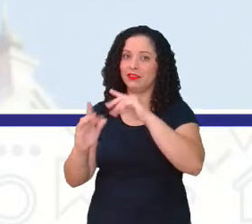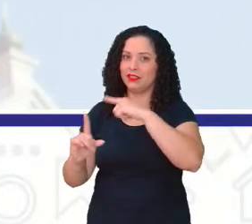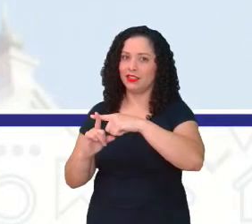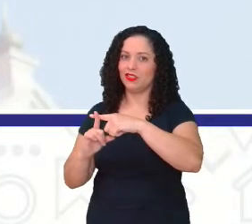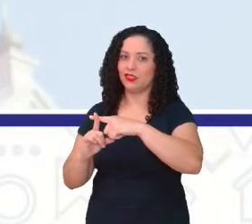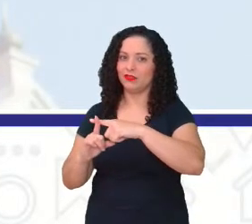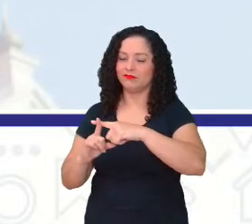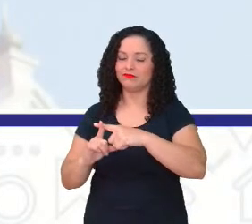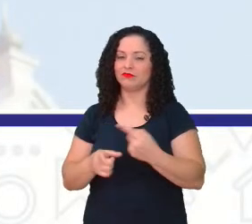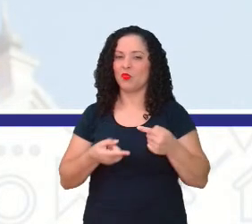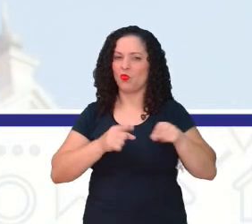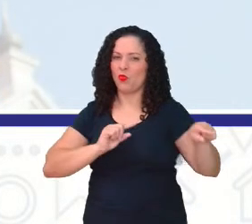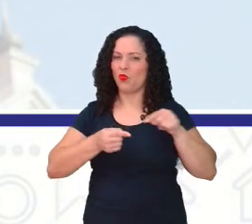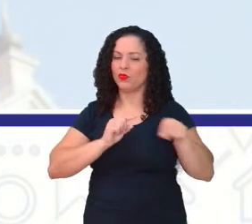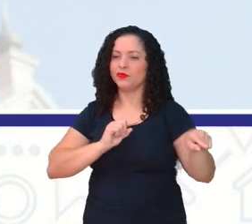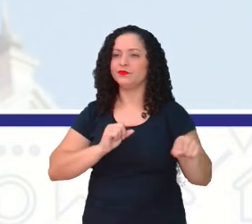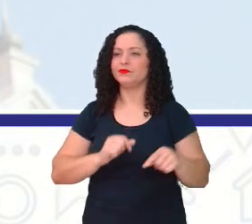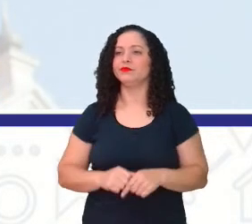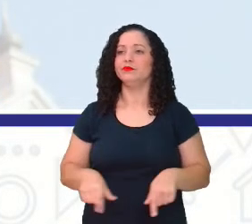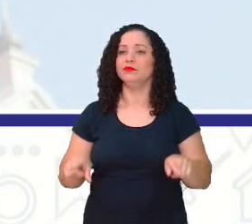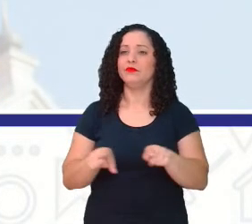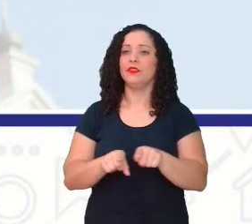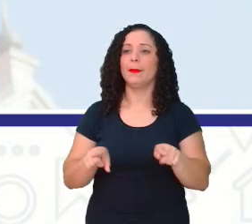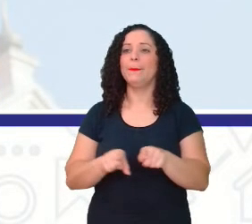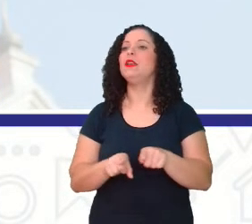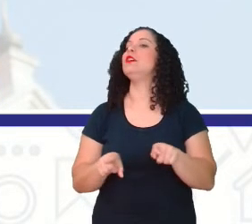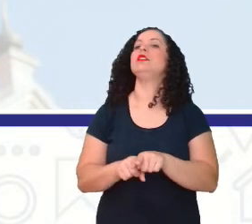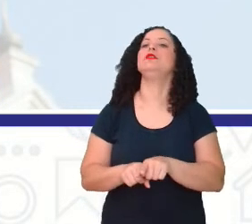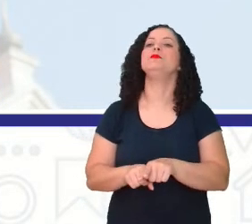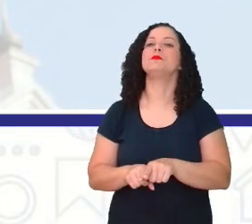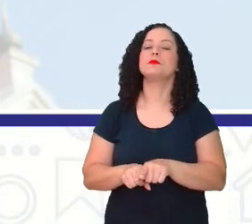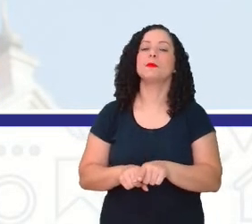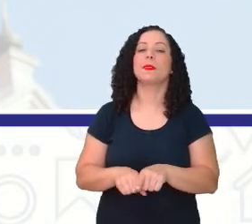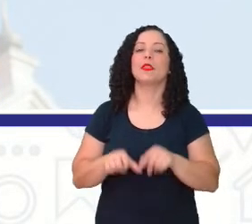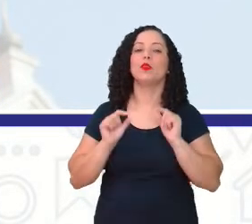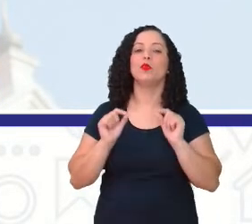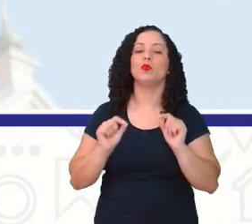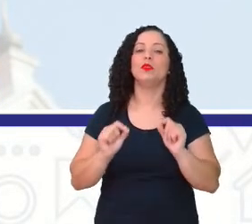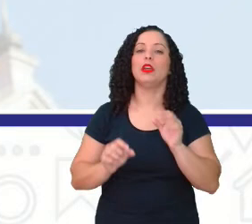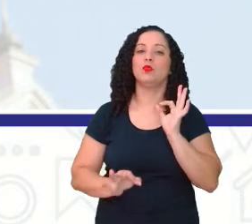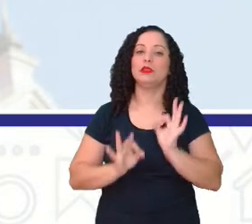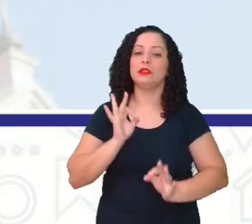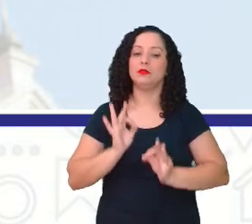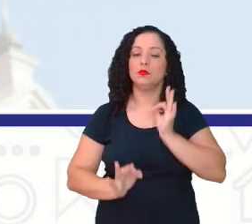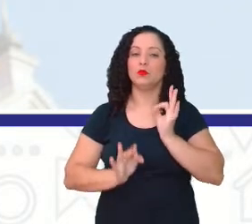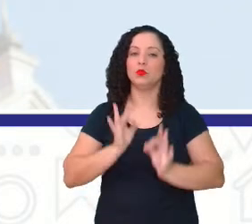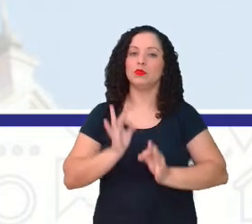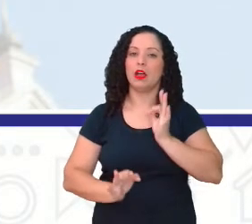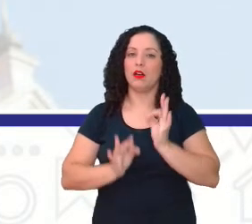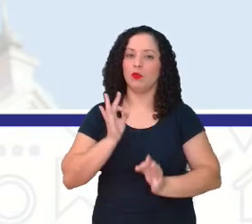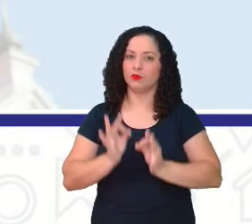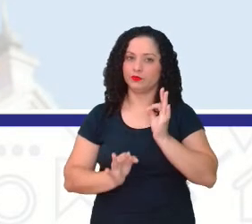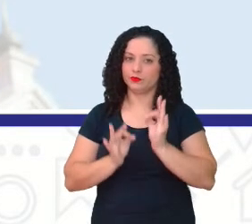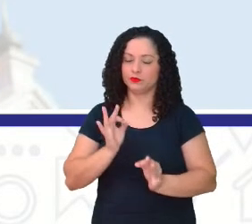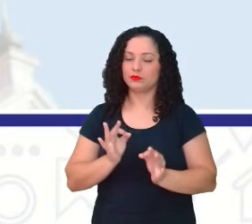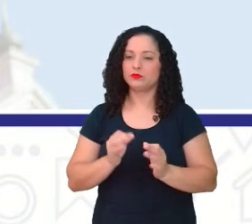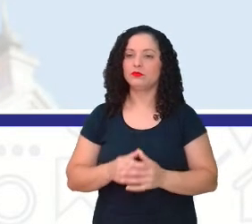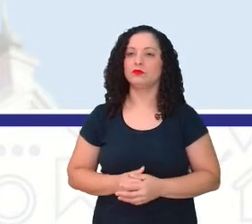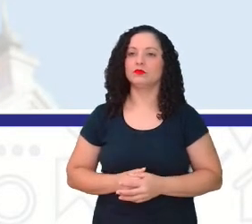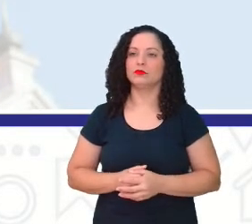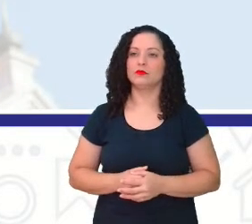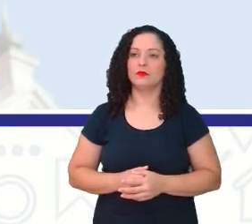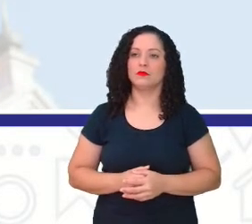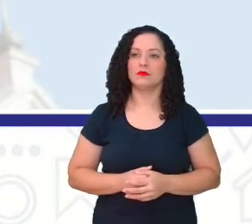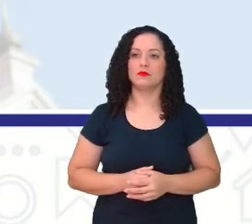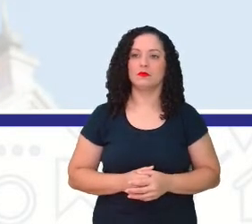a reativação dos tribunais do Santo Ofício, que a gente falou no começo, né? Os tribunais da Inquisição, né?